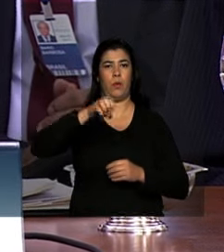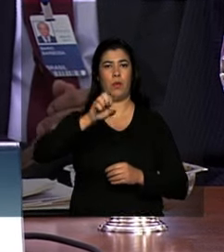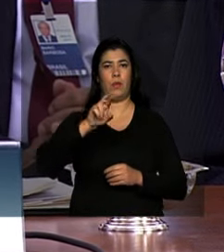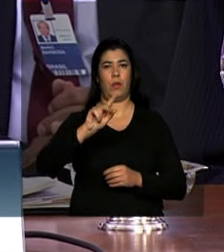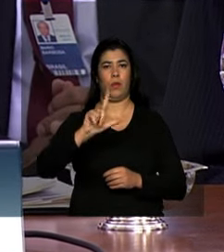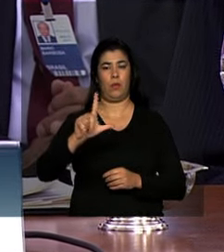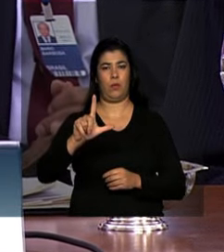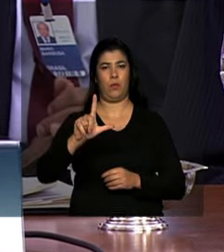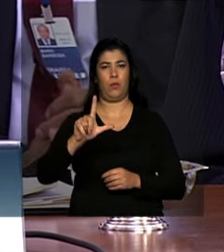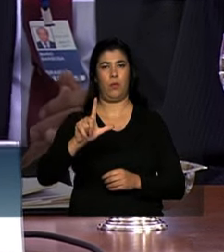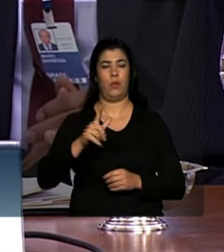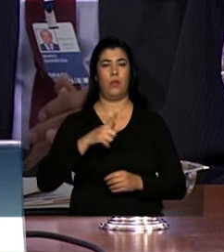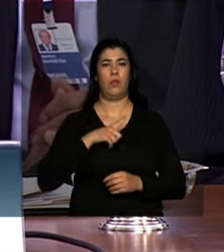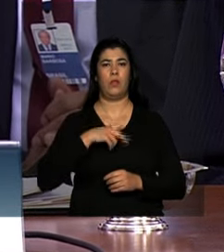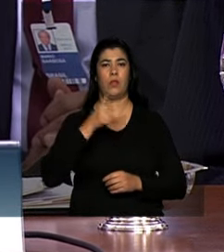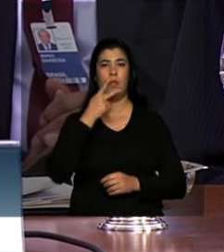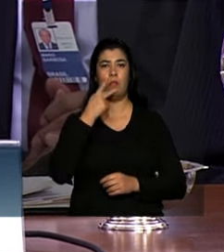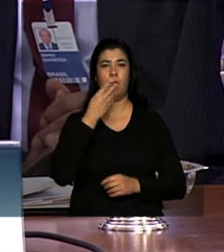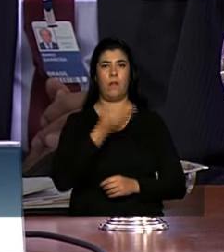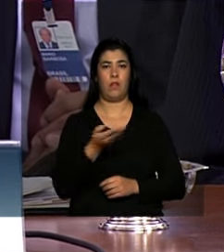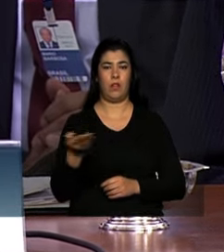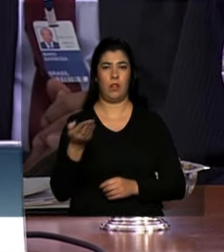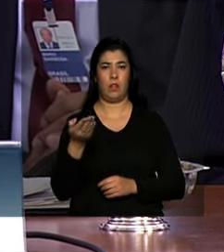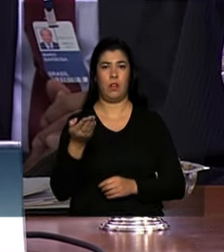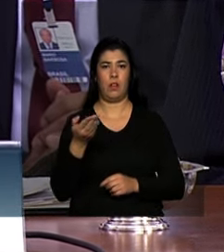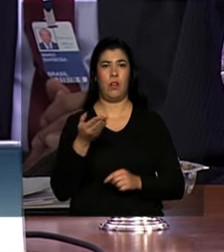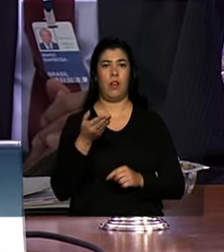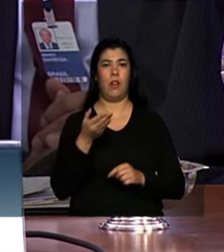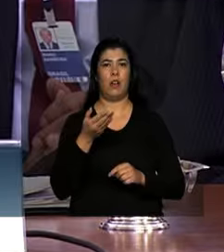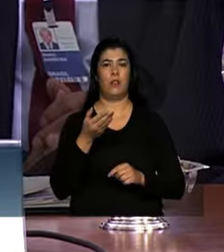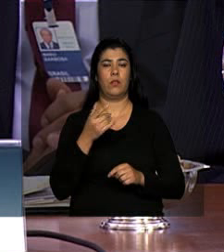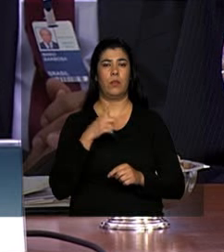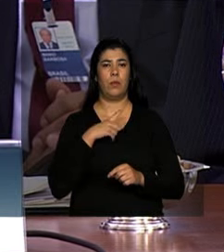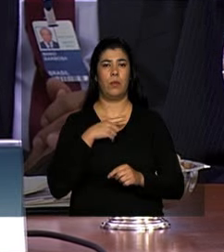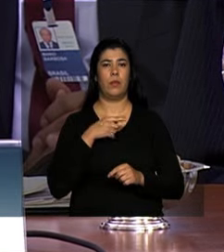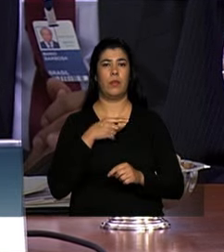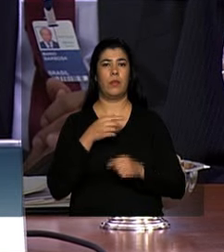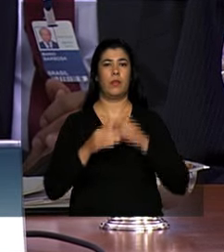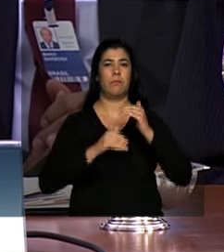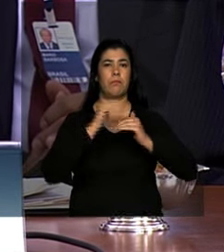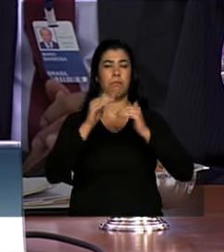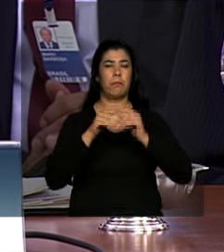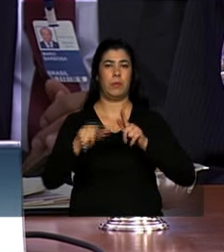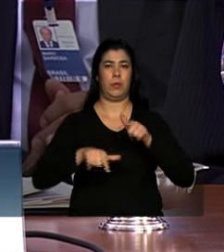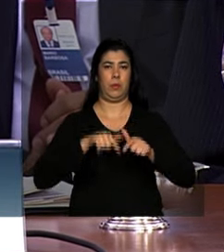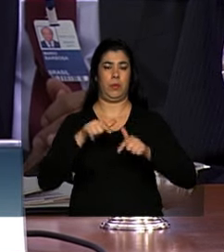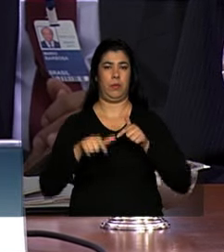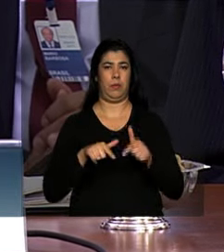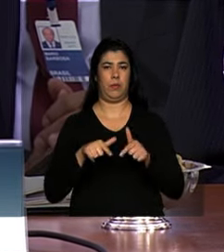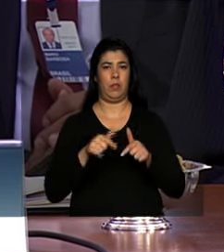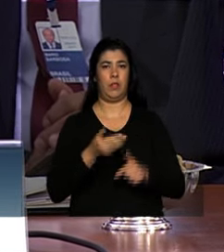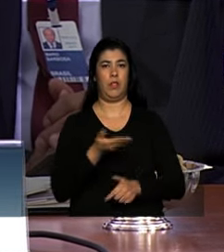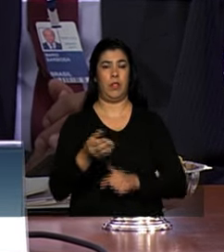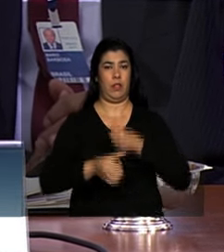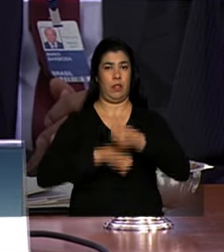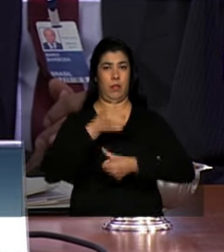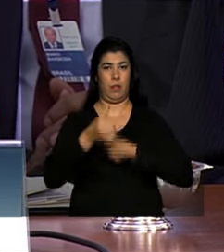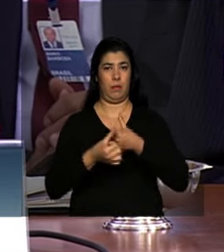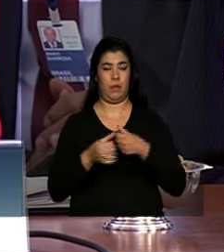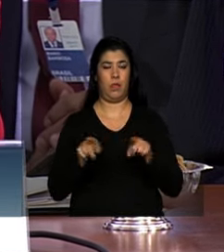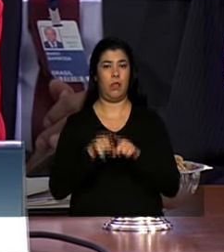presentes, para o pronunciamento das intervenções, os trabalhos desse semestre